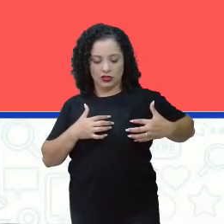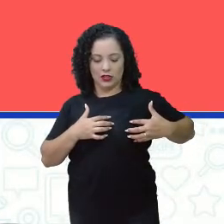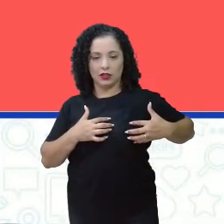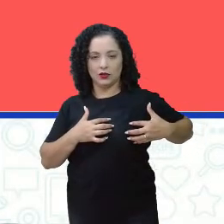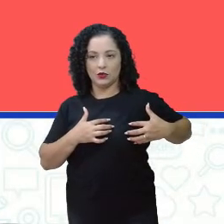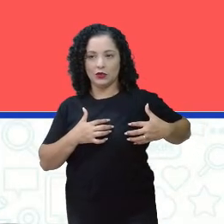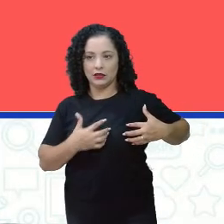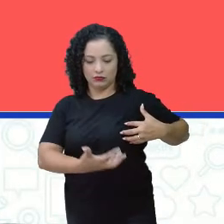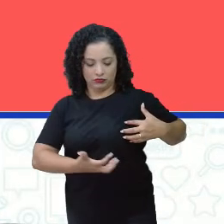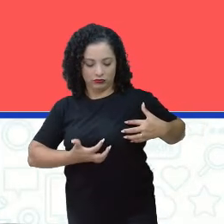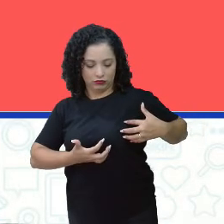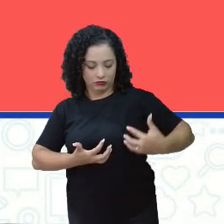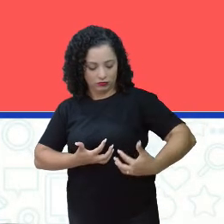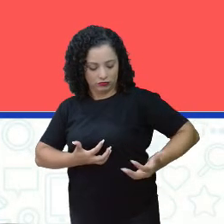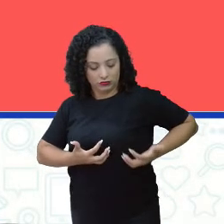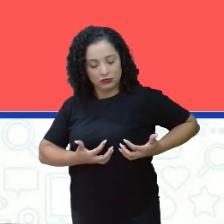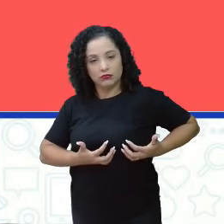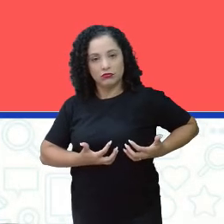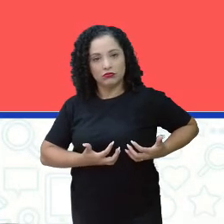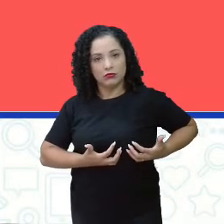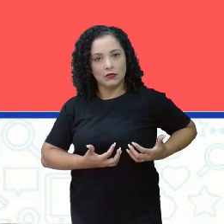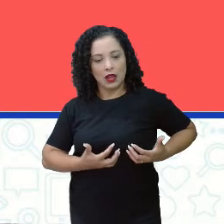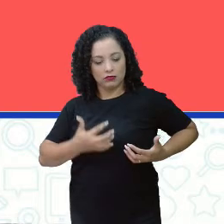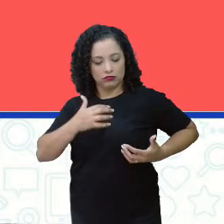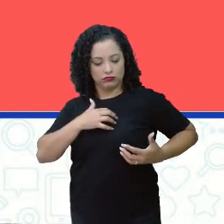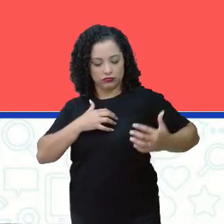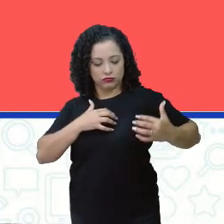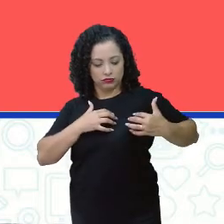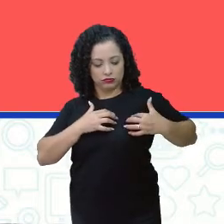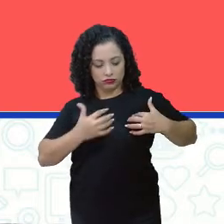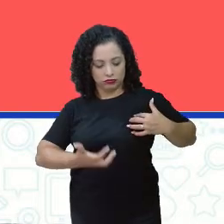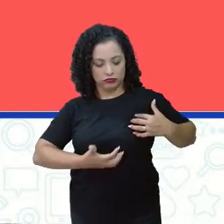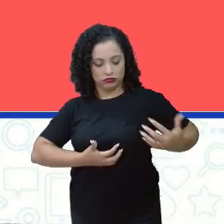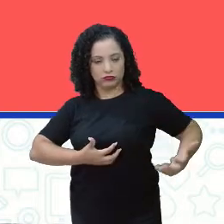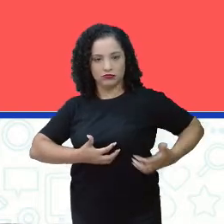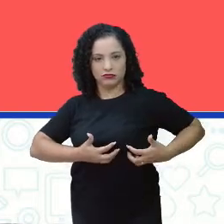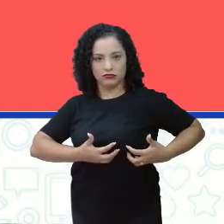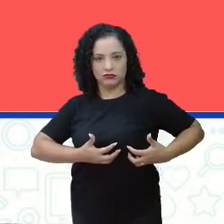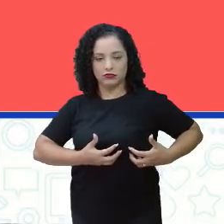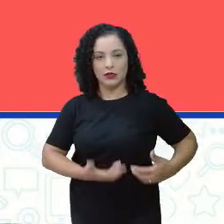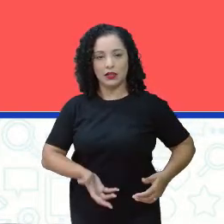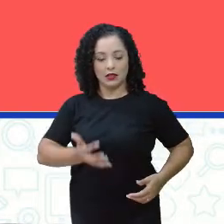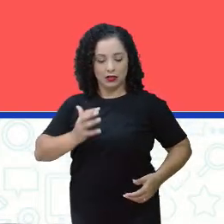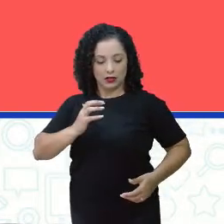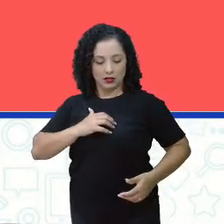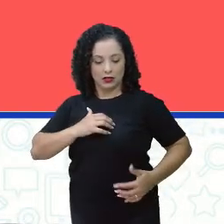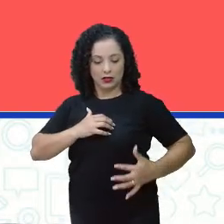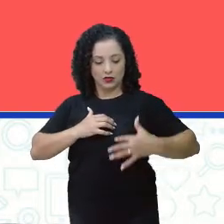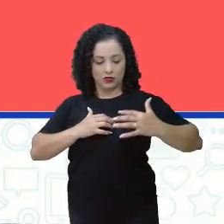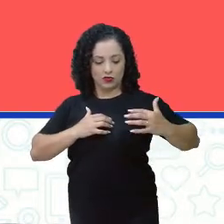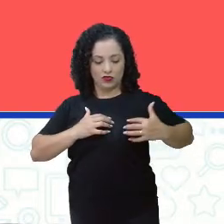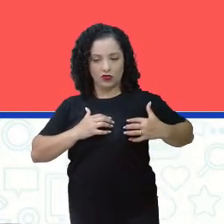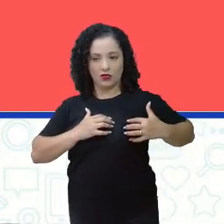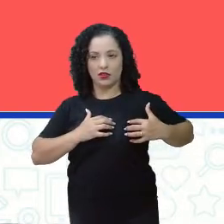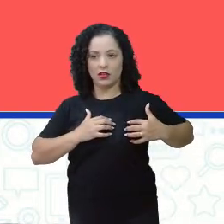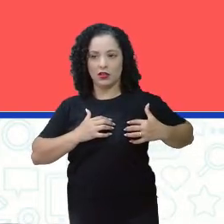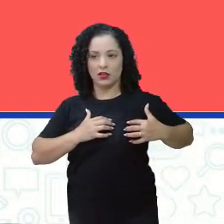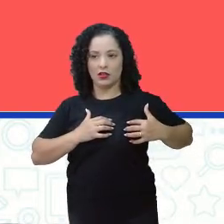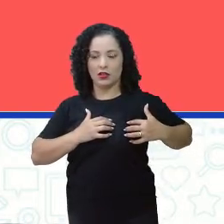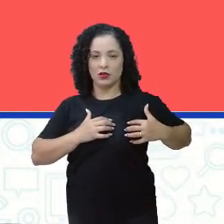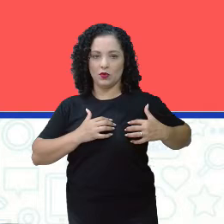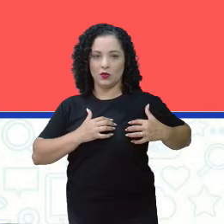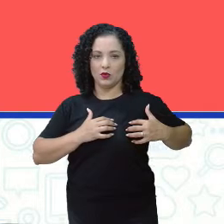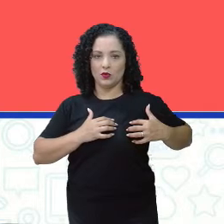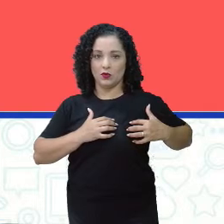ventrículo direito e o ventrículo esquerdo. Vocês devem perceber que entre o átrio direito e o átrio esquerdo, existe aí,